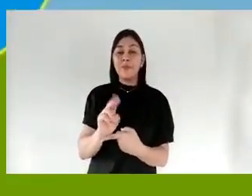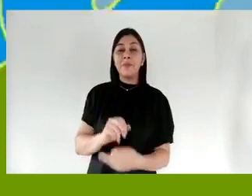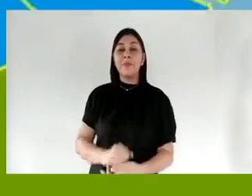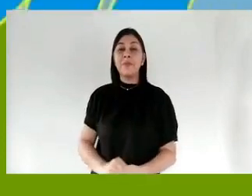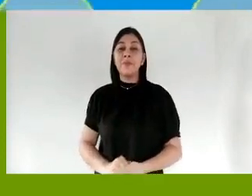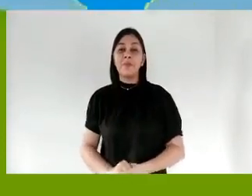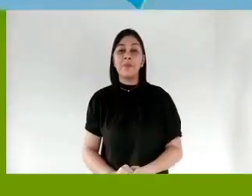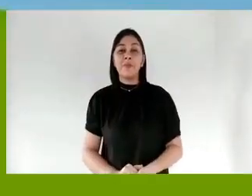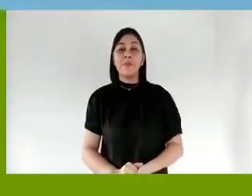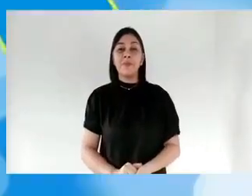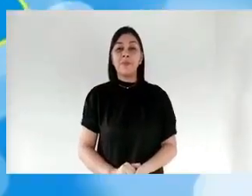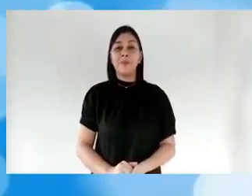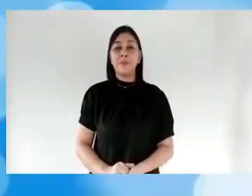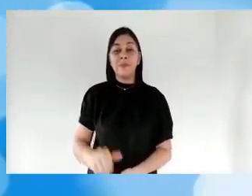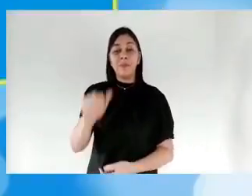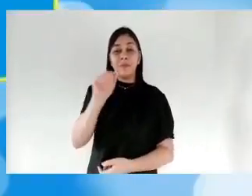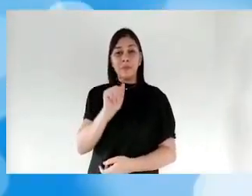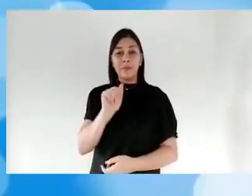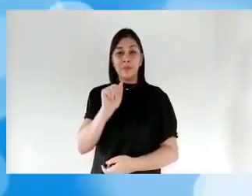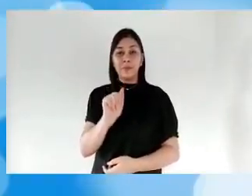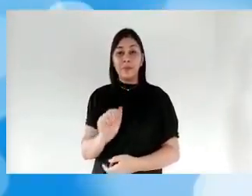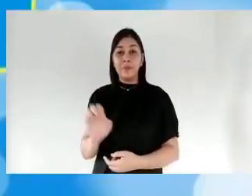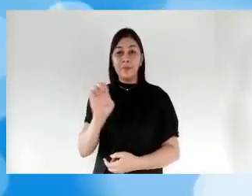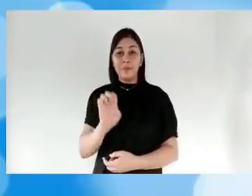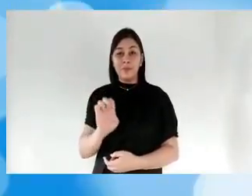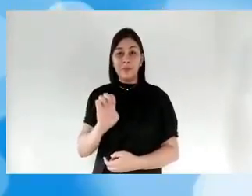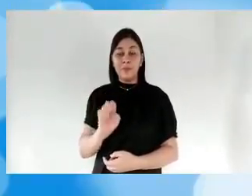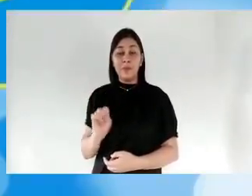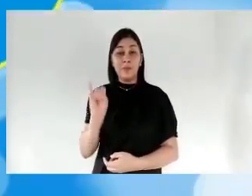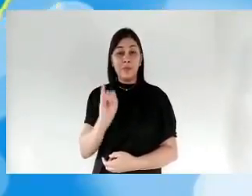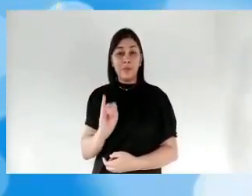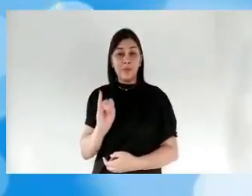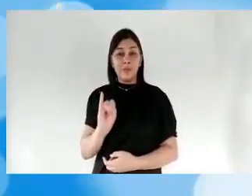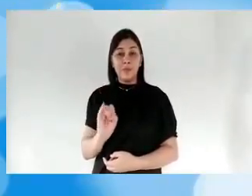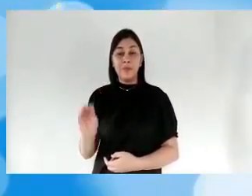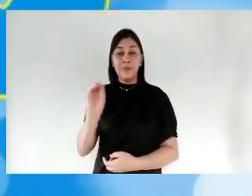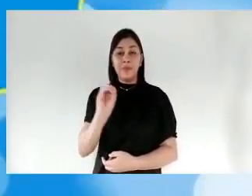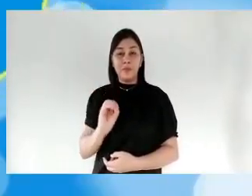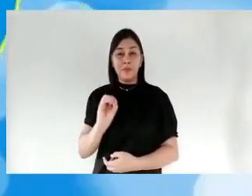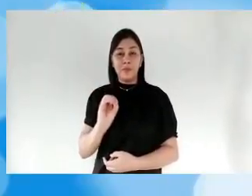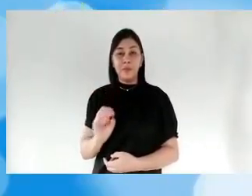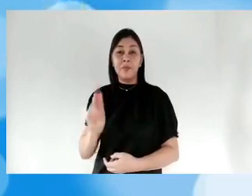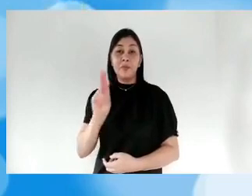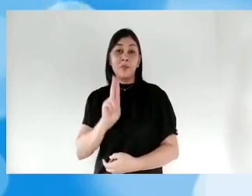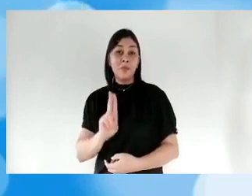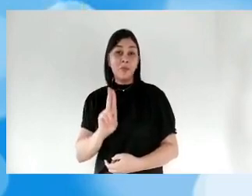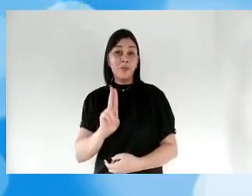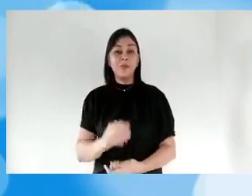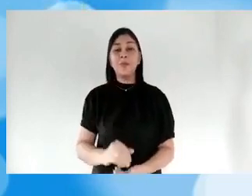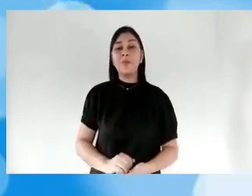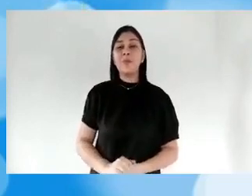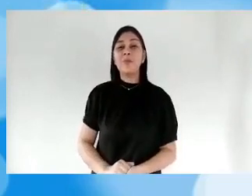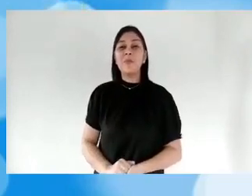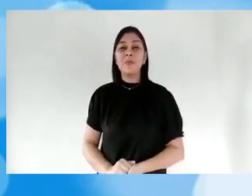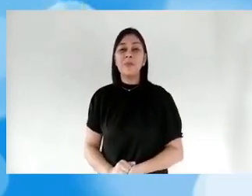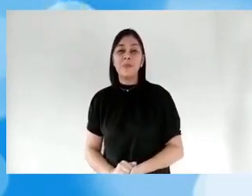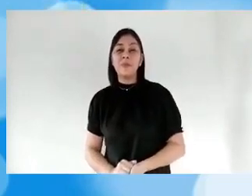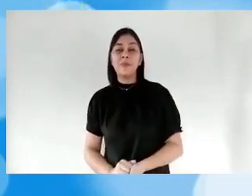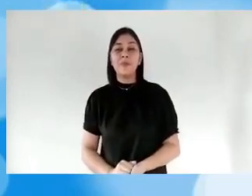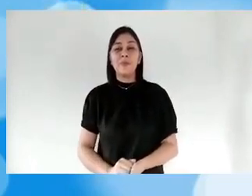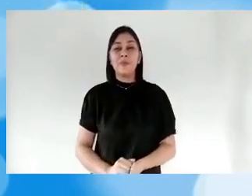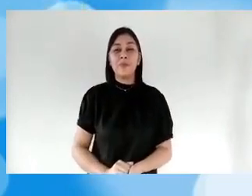U. A, E, I, O, U.